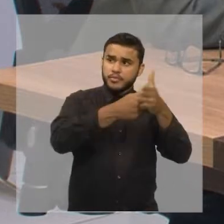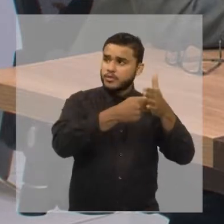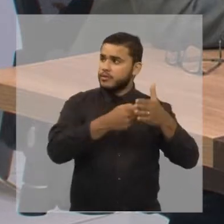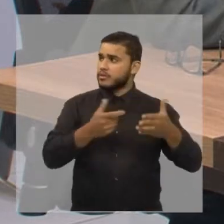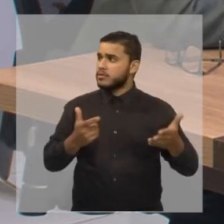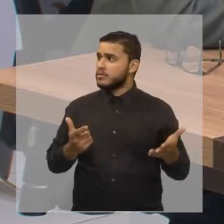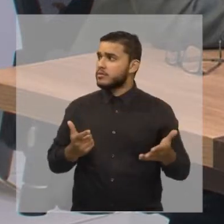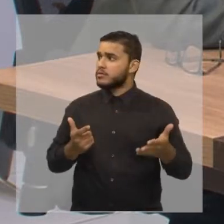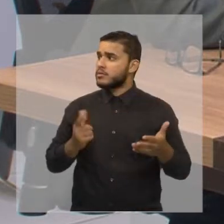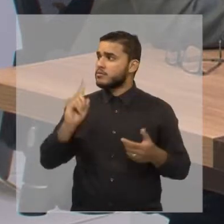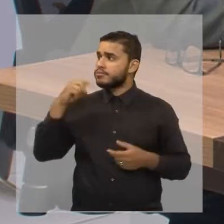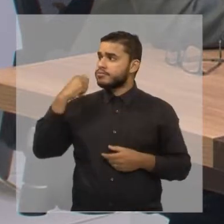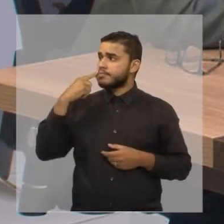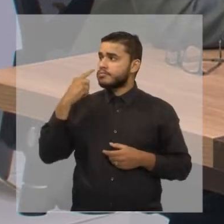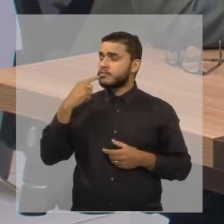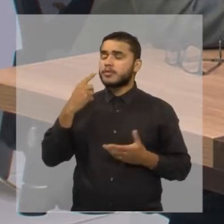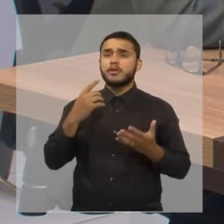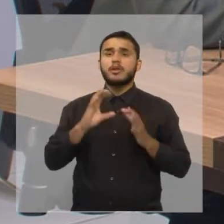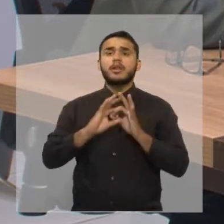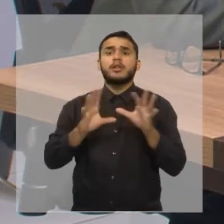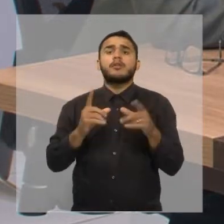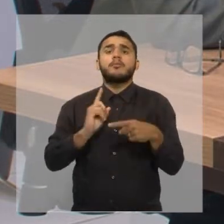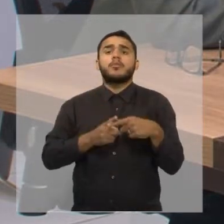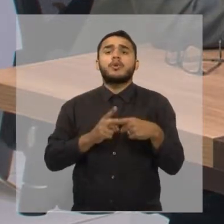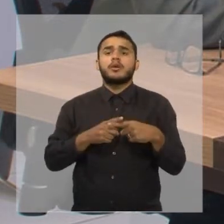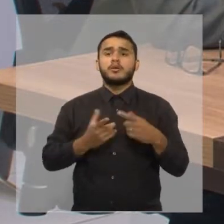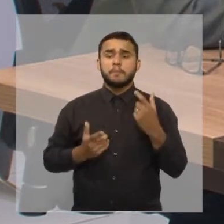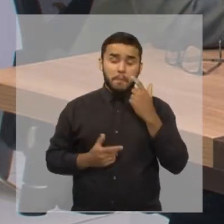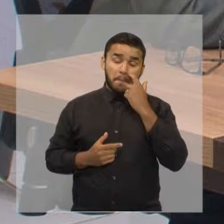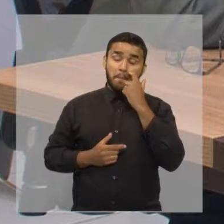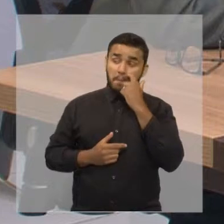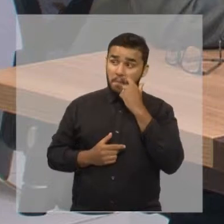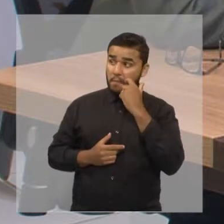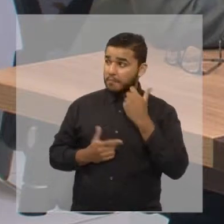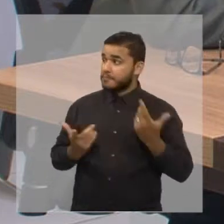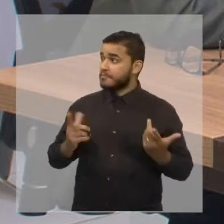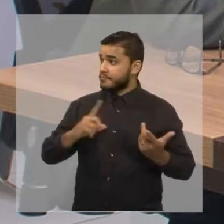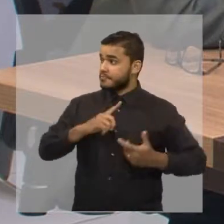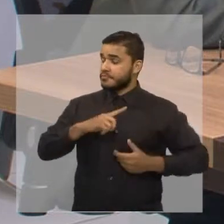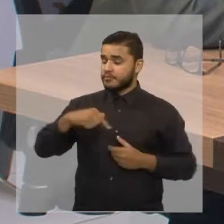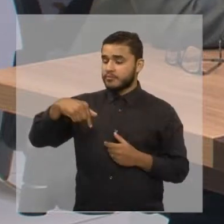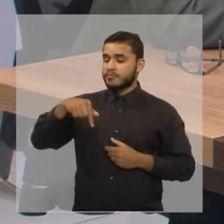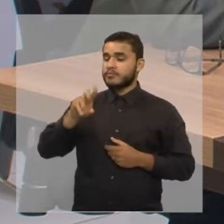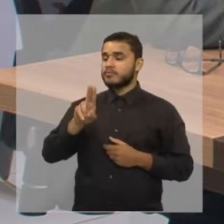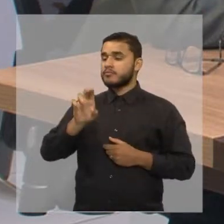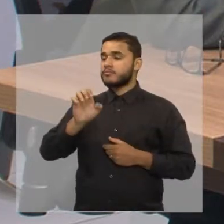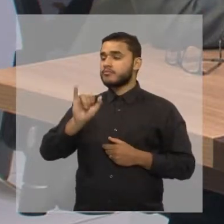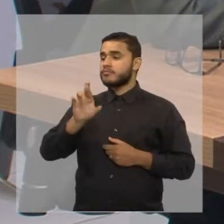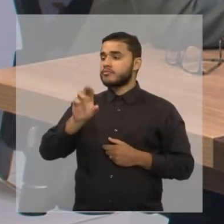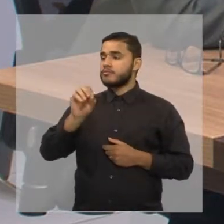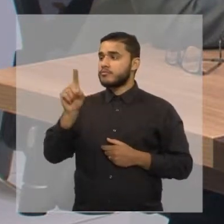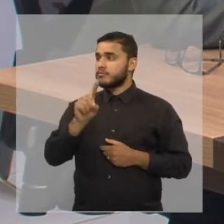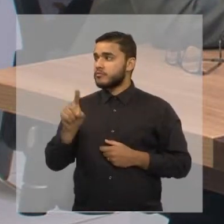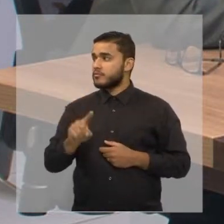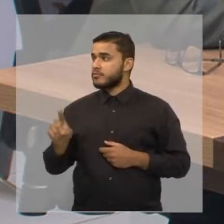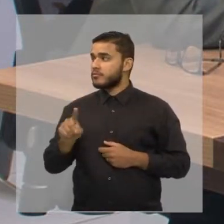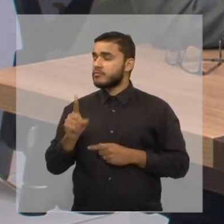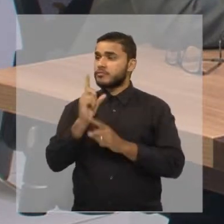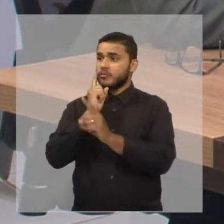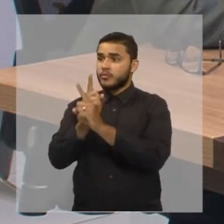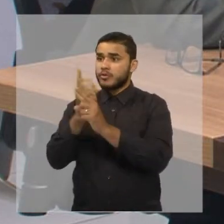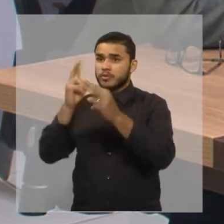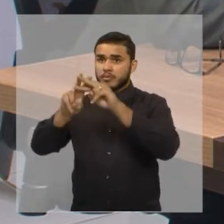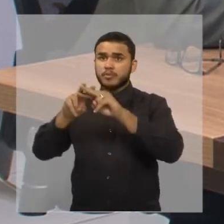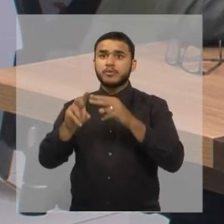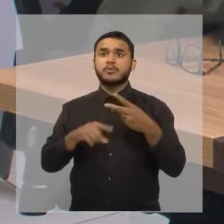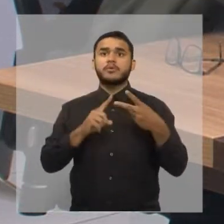candidato? Por quê? Então tinha que encontrar o Queiroz, tinha que encontrar o matador da Marielle e não tinha que encontrar quem